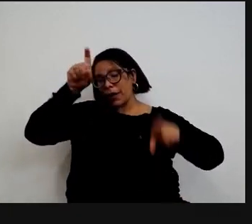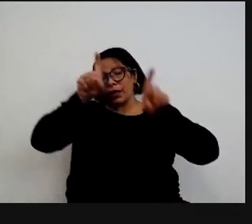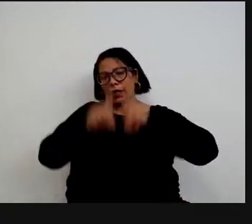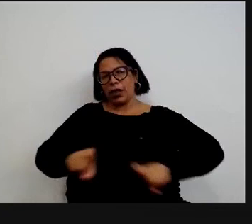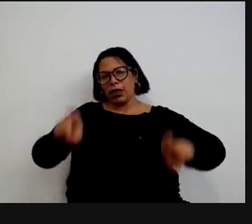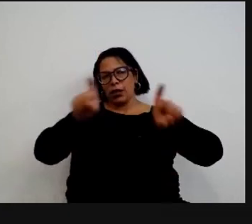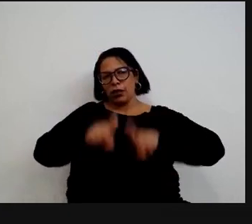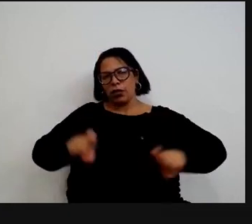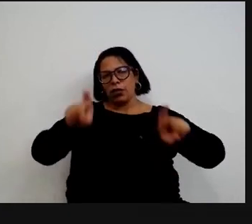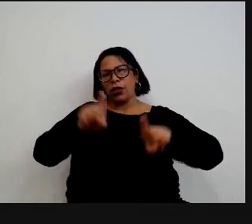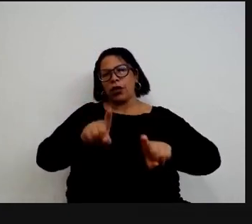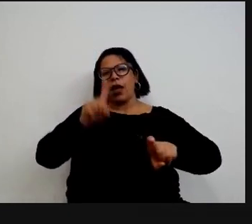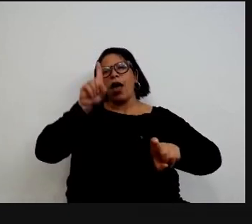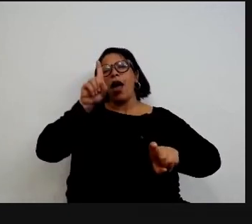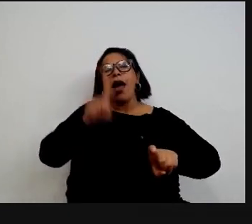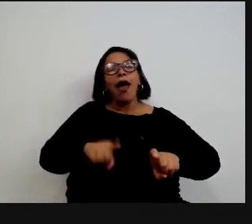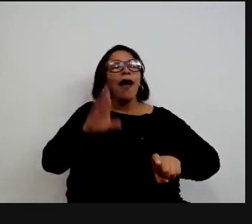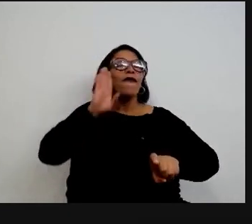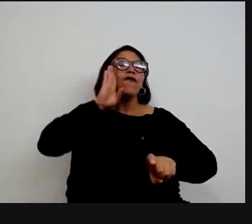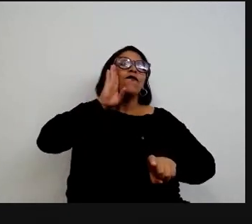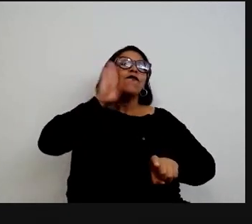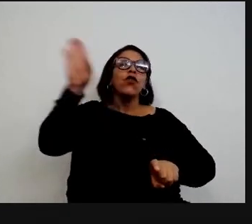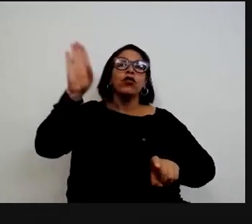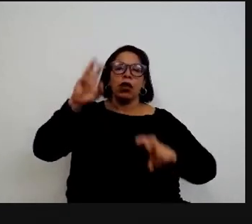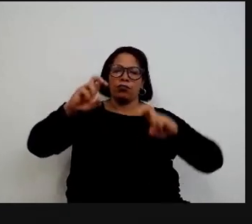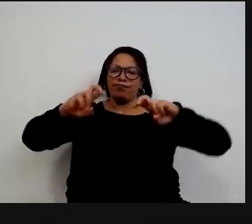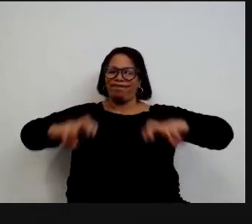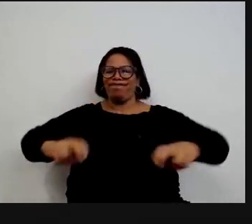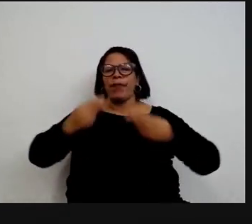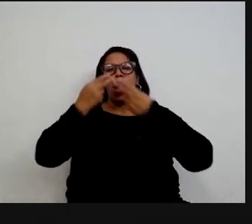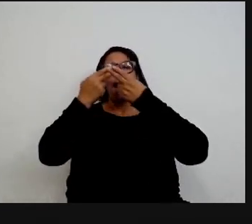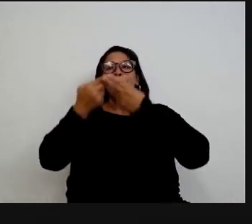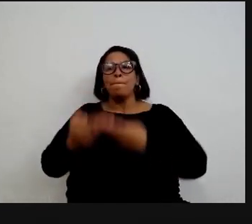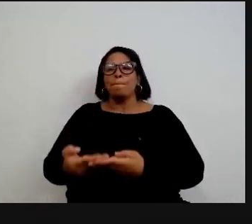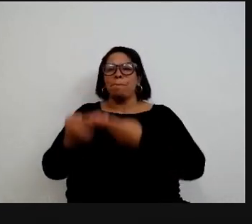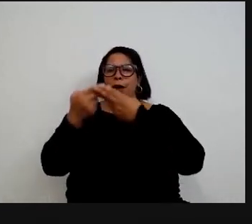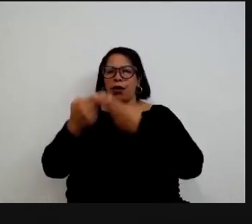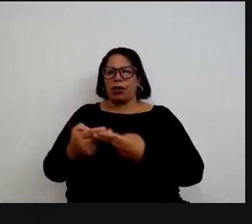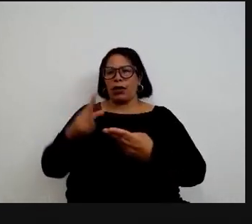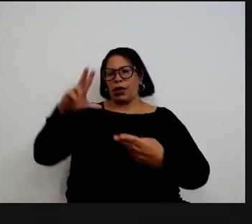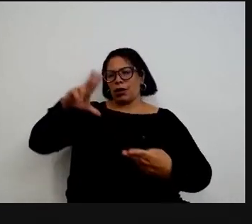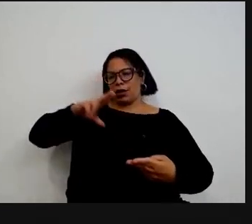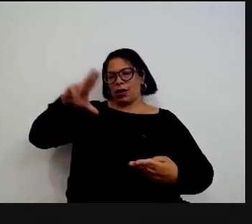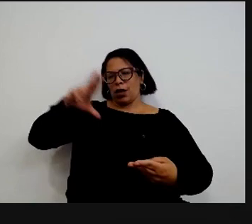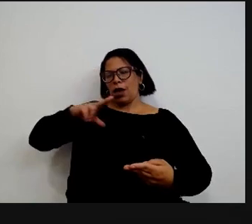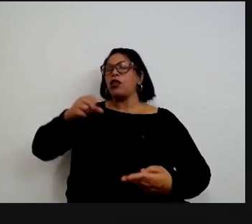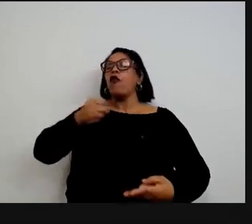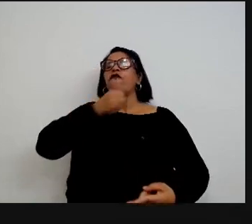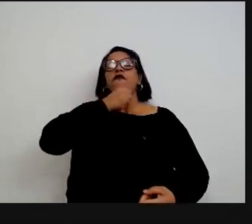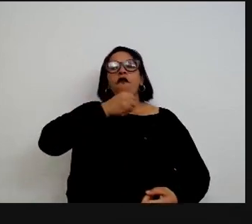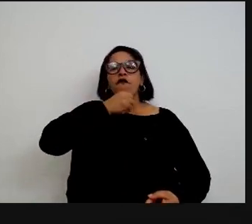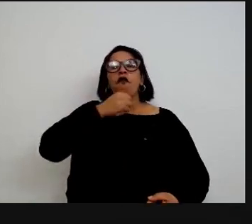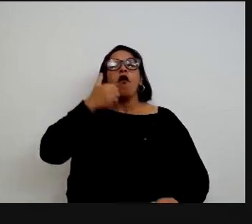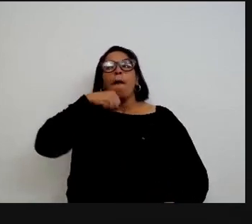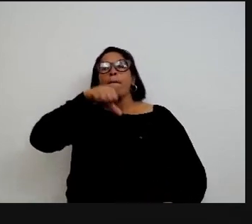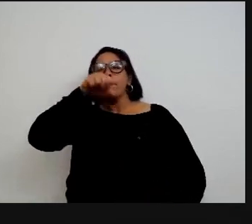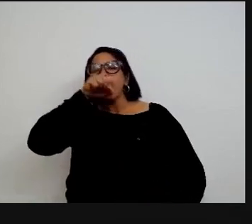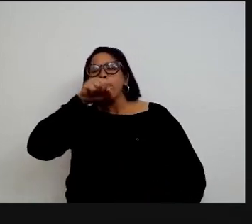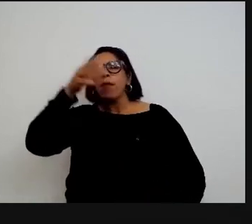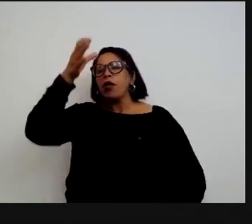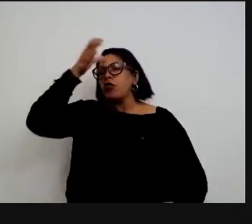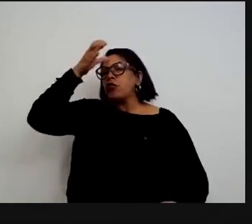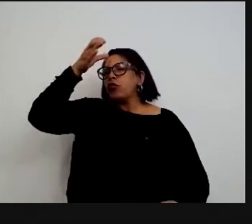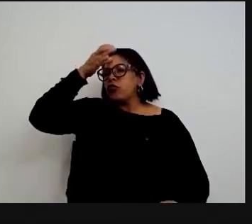coisa. Eu acho que isso é uma questão fundamental em nós como indivíduos. Eu tenho uma avó, eu tenho uma mãe, eu